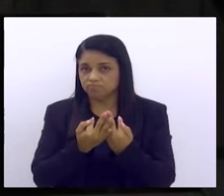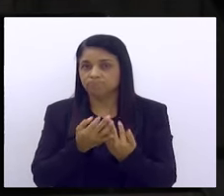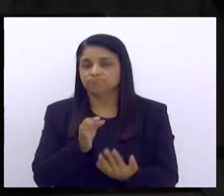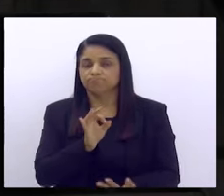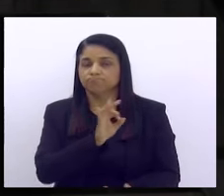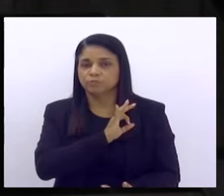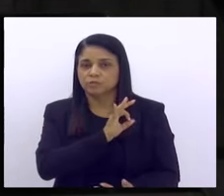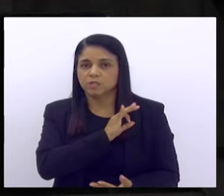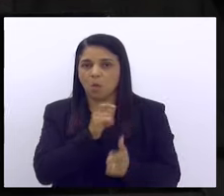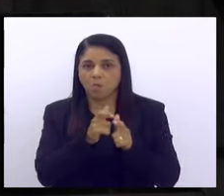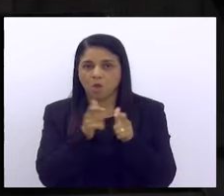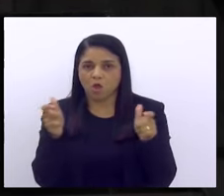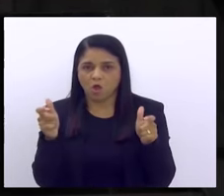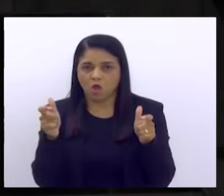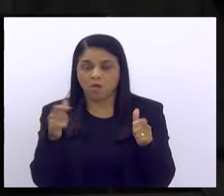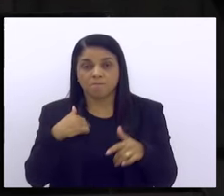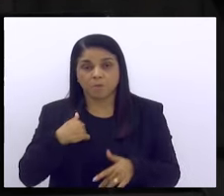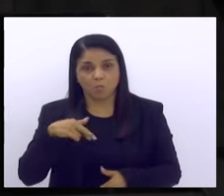policiais.